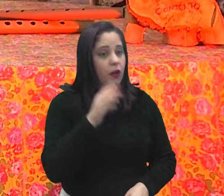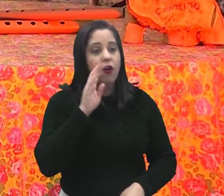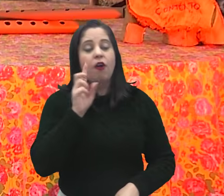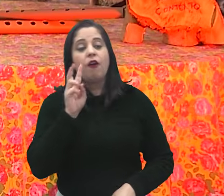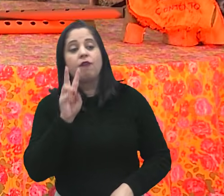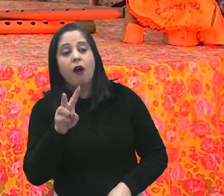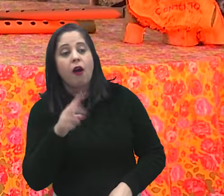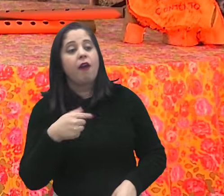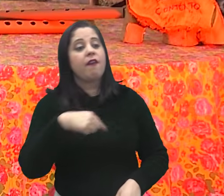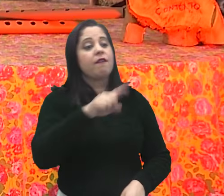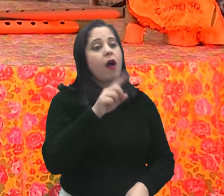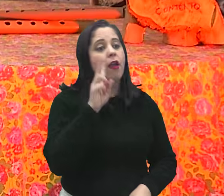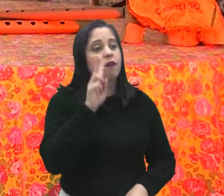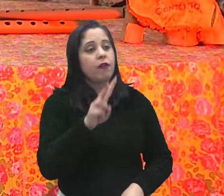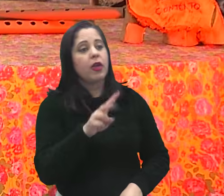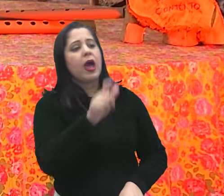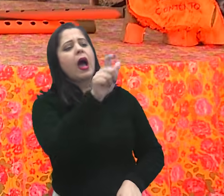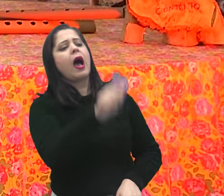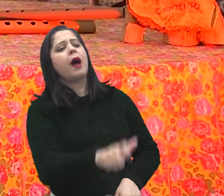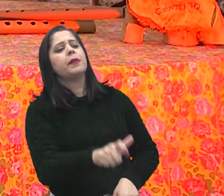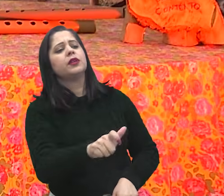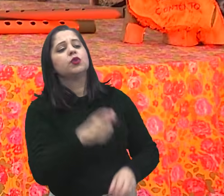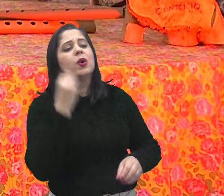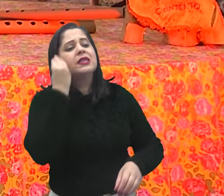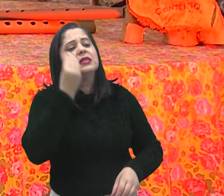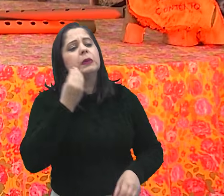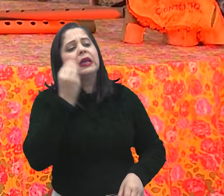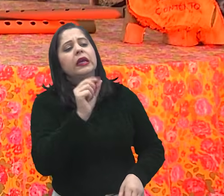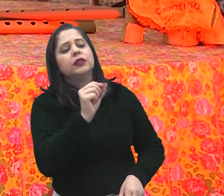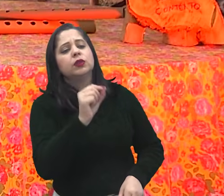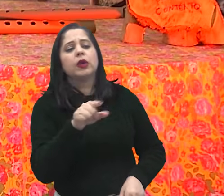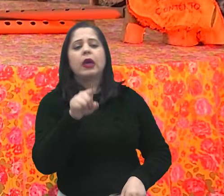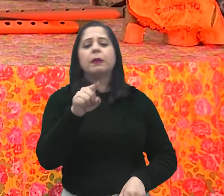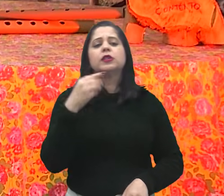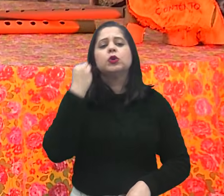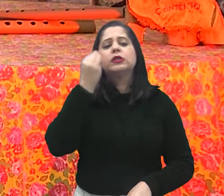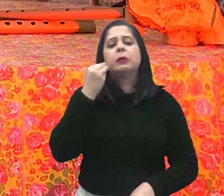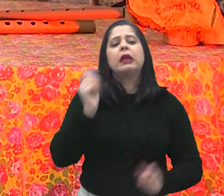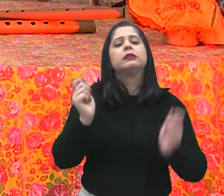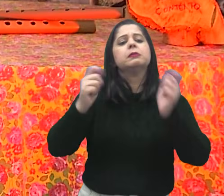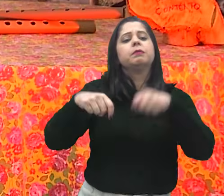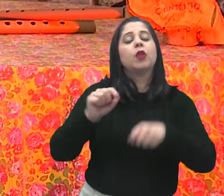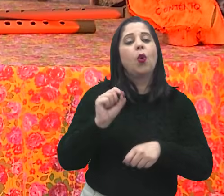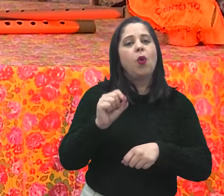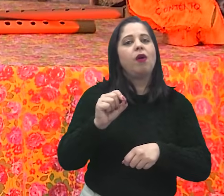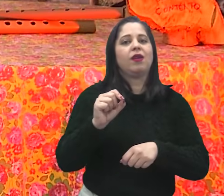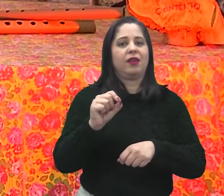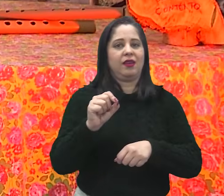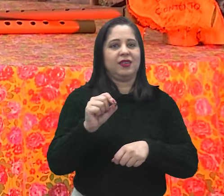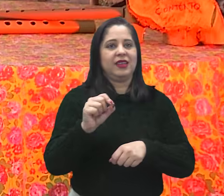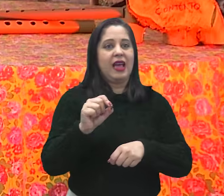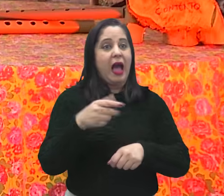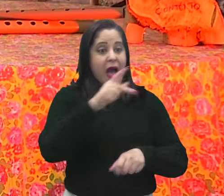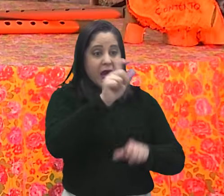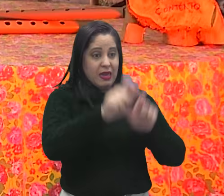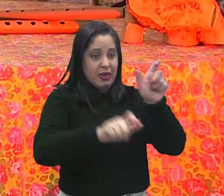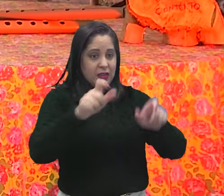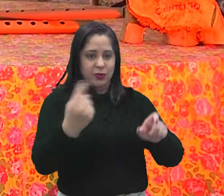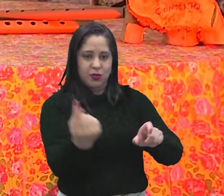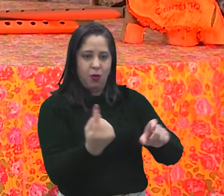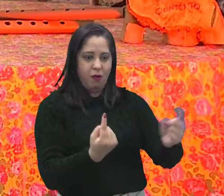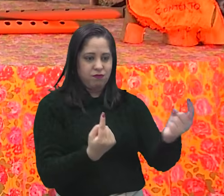do território, né? E a partir daí a gente vai revitalizando o que é possível, né? A partir do que o território vai